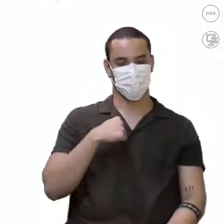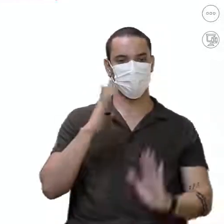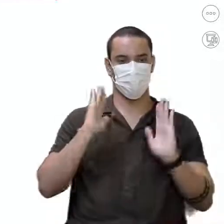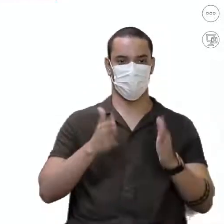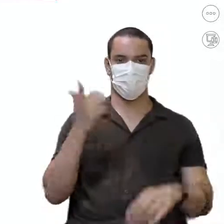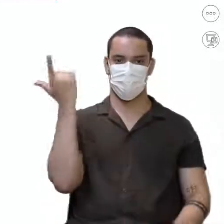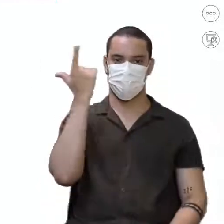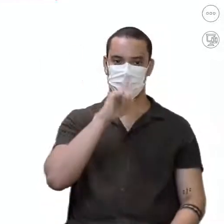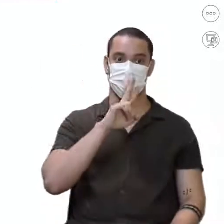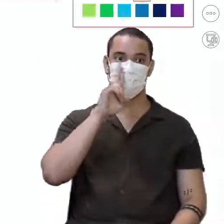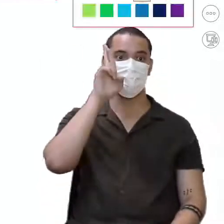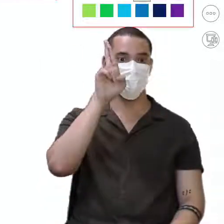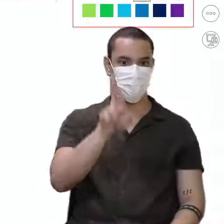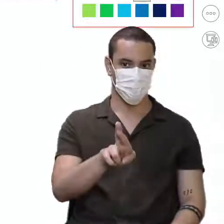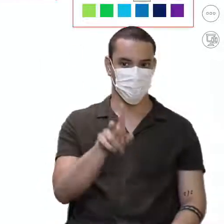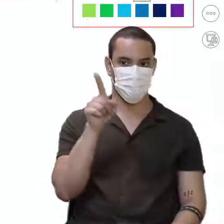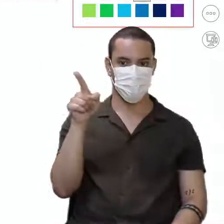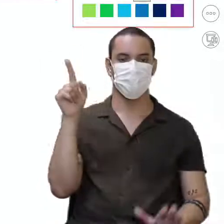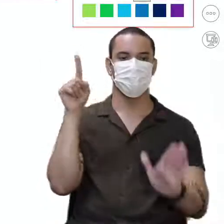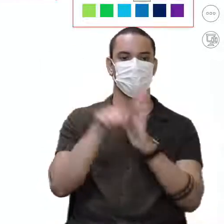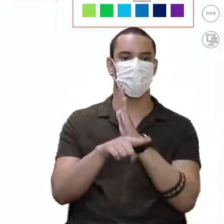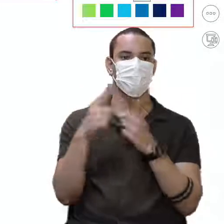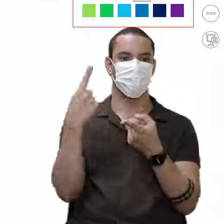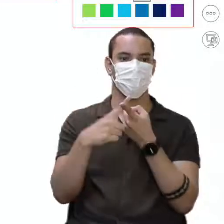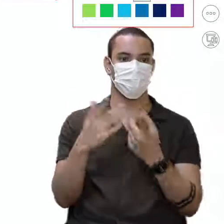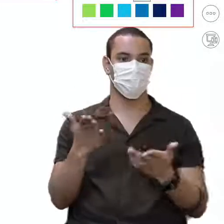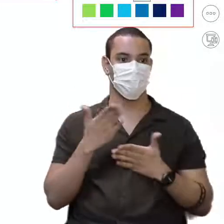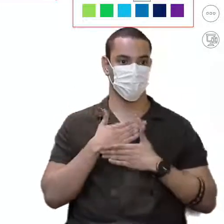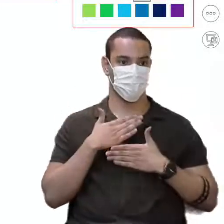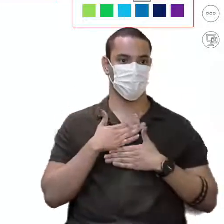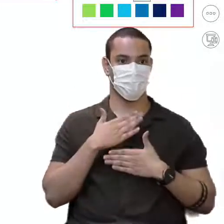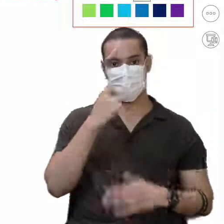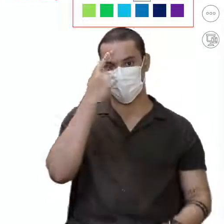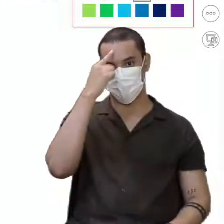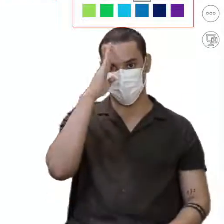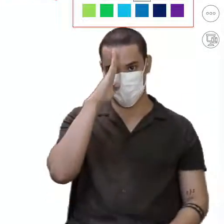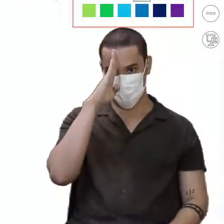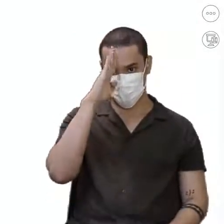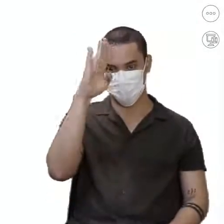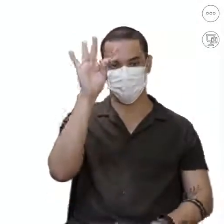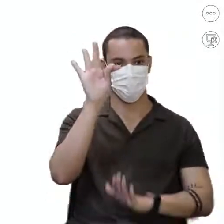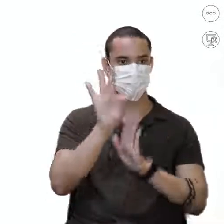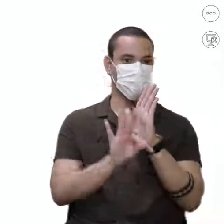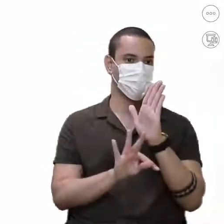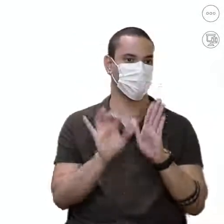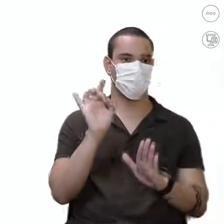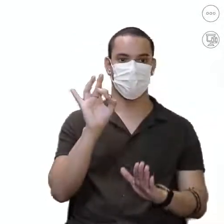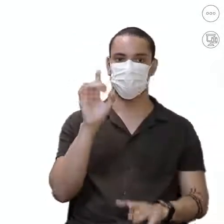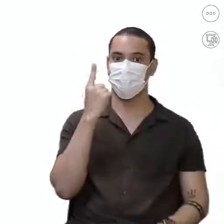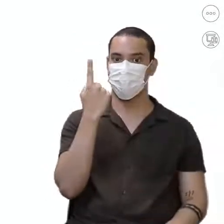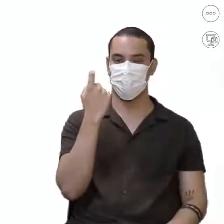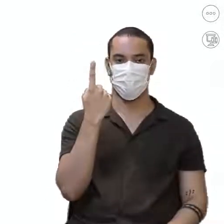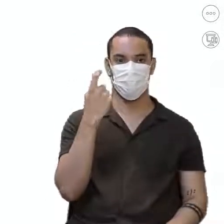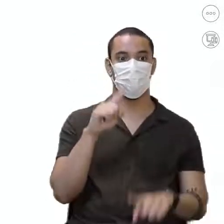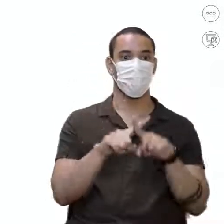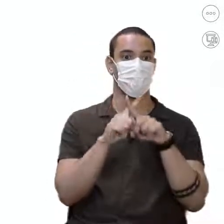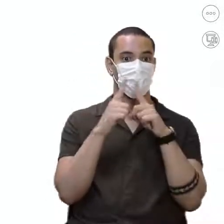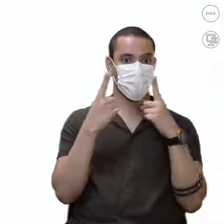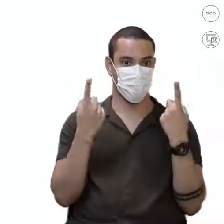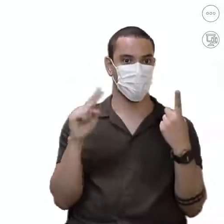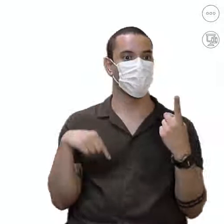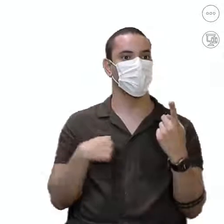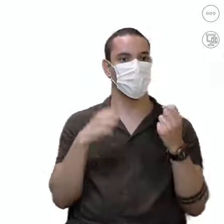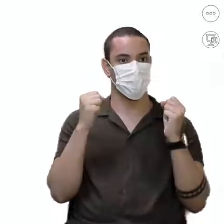já conseguiria responder essa questão porque, para mim, a ideia principal do texto só pode ser uma. Mas a gente pode fazer